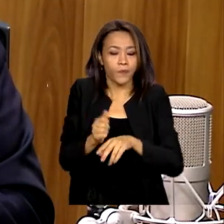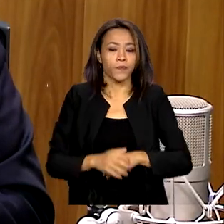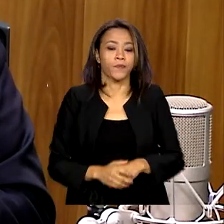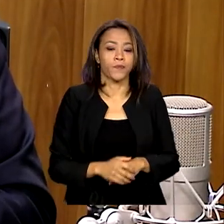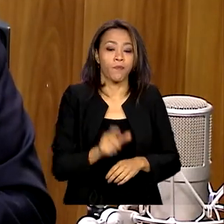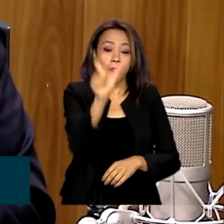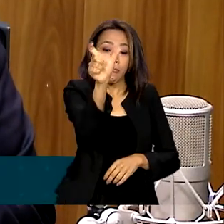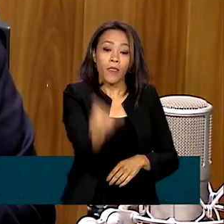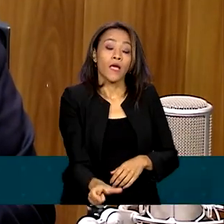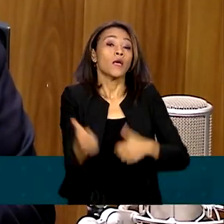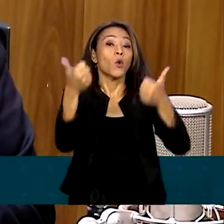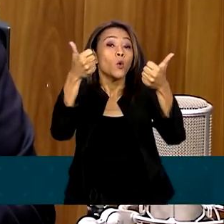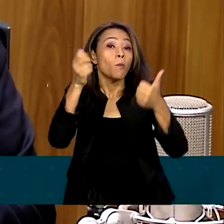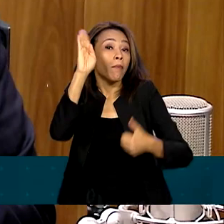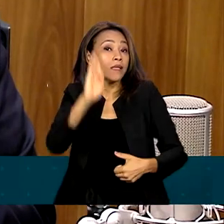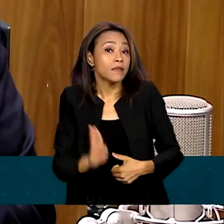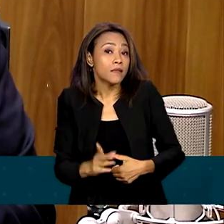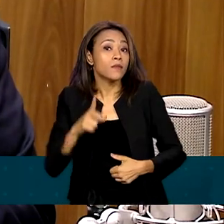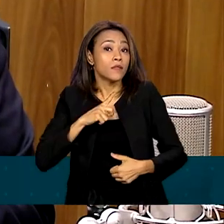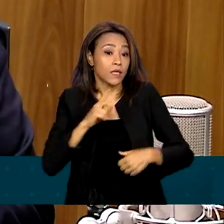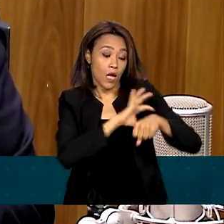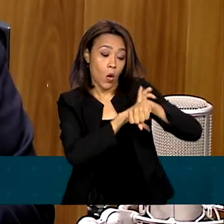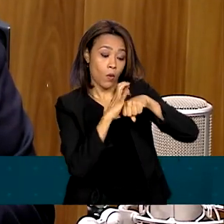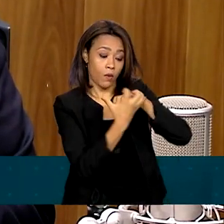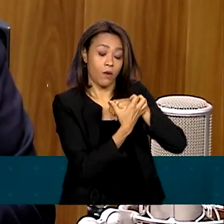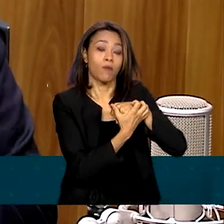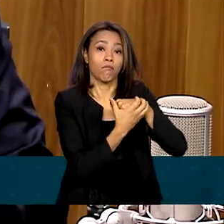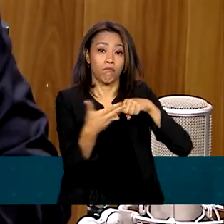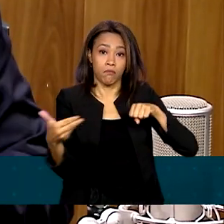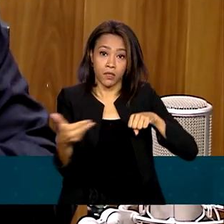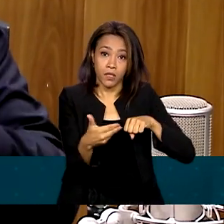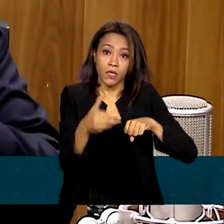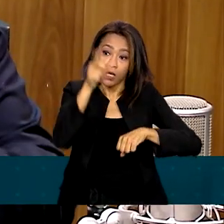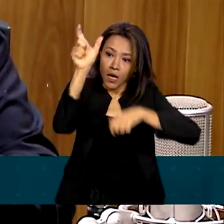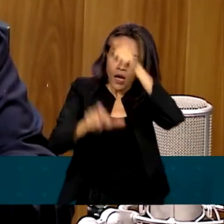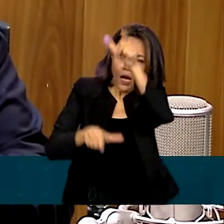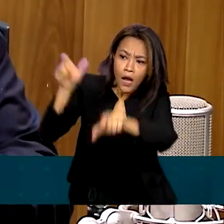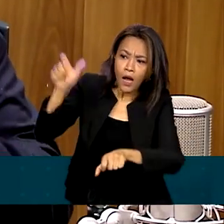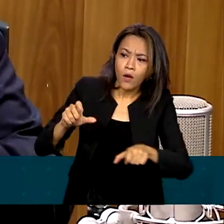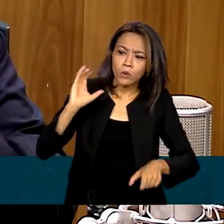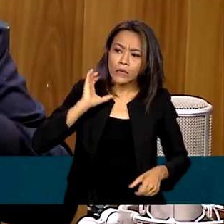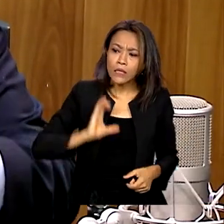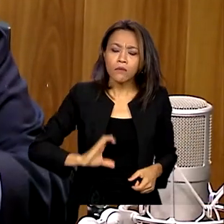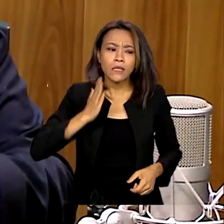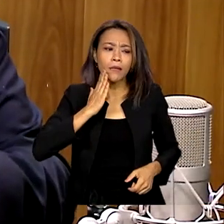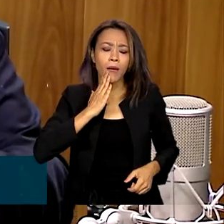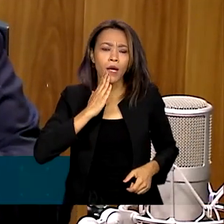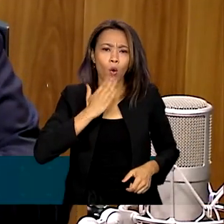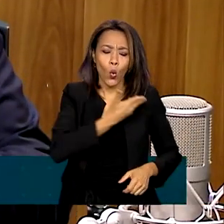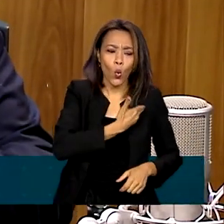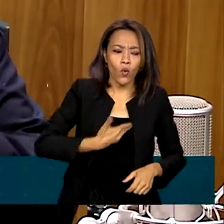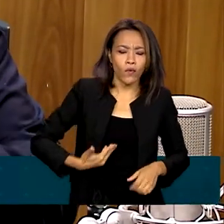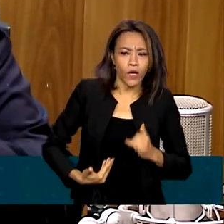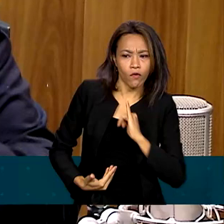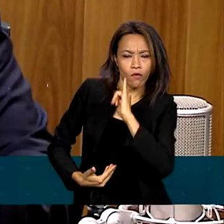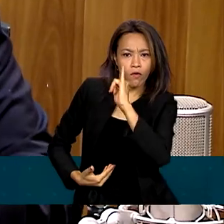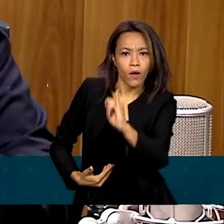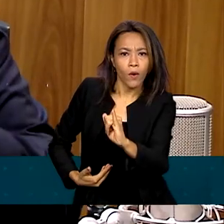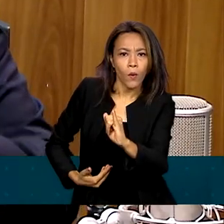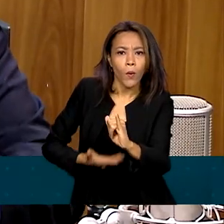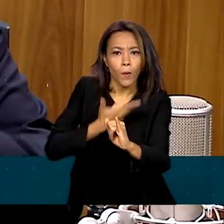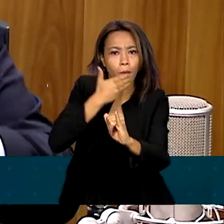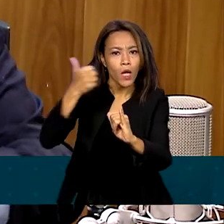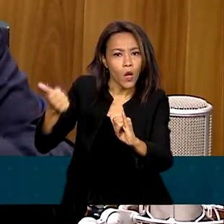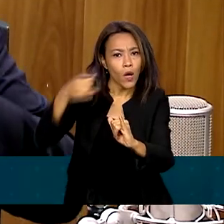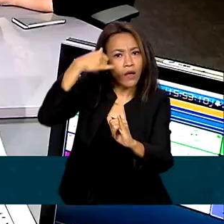enfrentando uma pandemia como a pandemia do covid o cidadão tem que saber que quando o governo diz a melhor forma